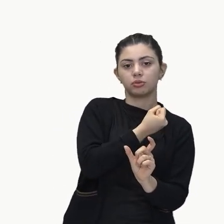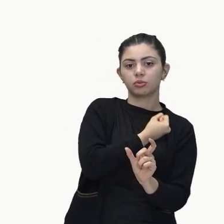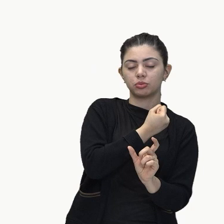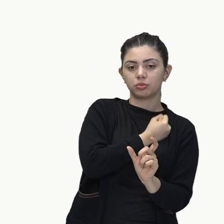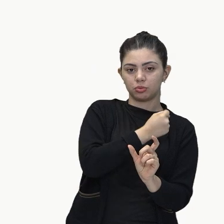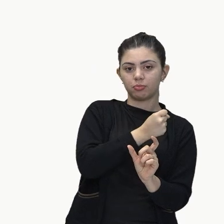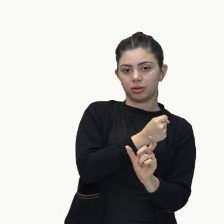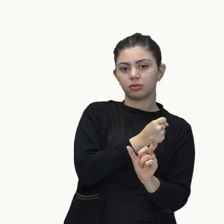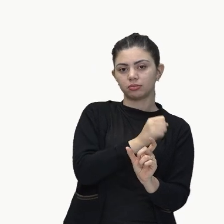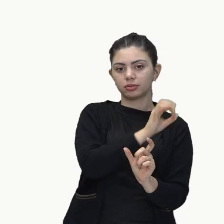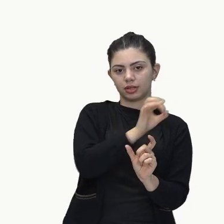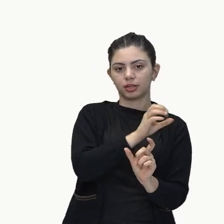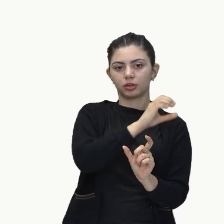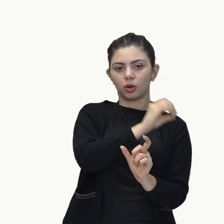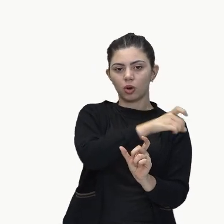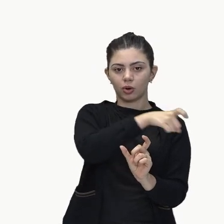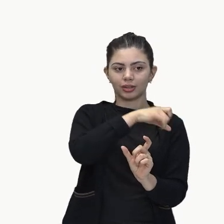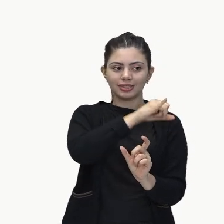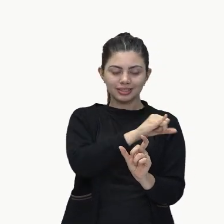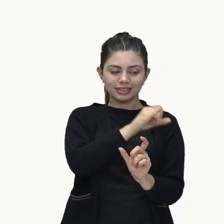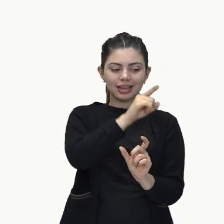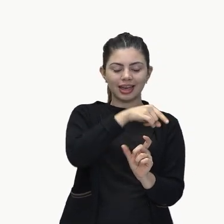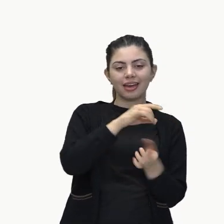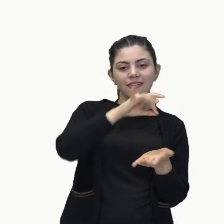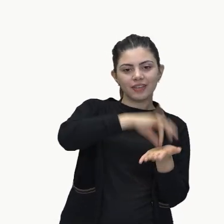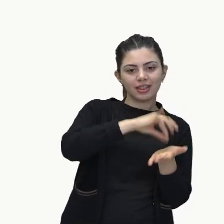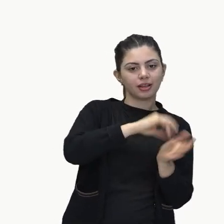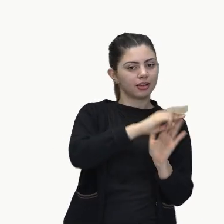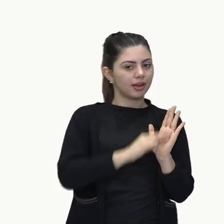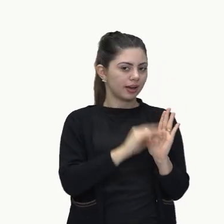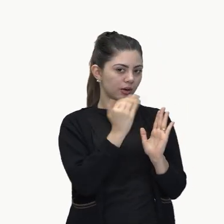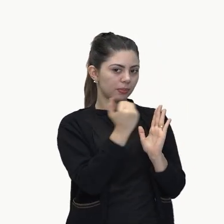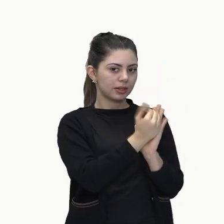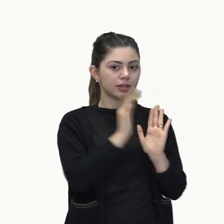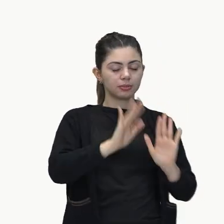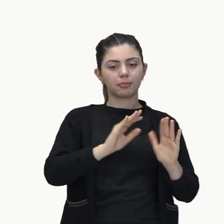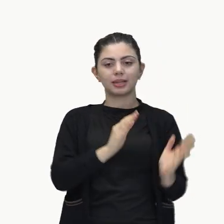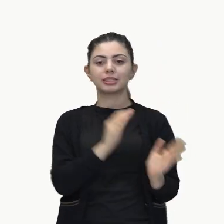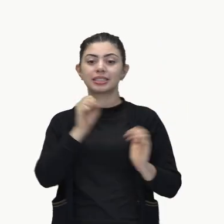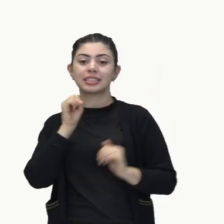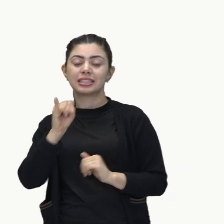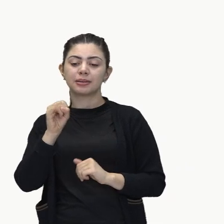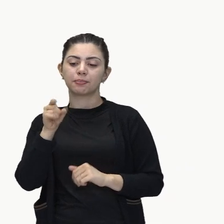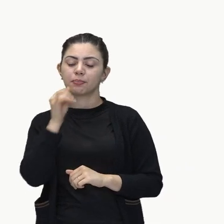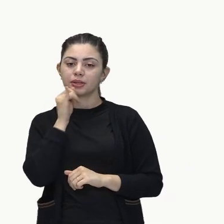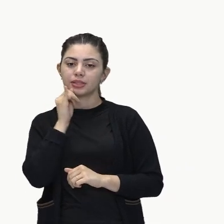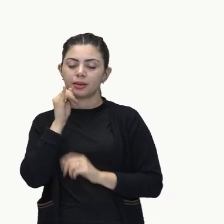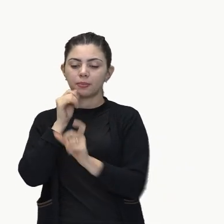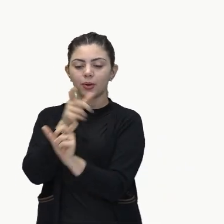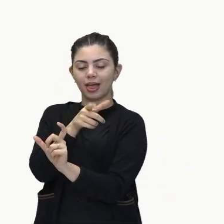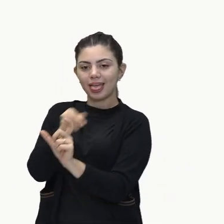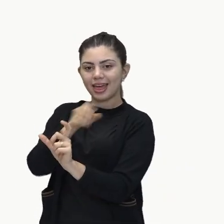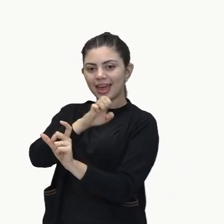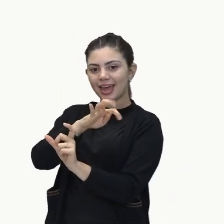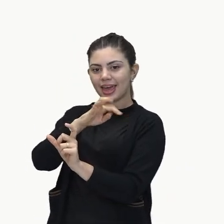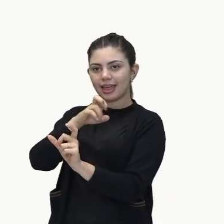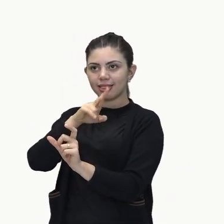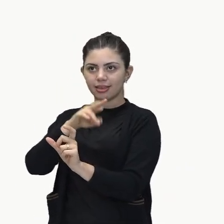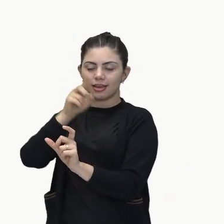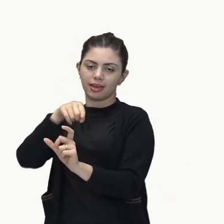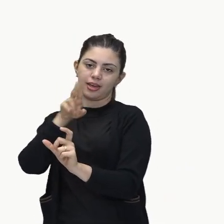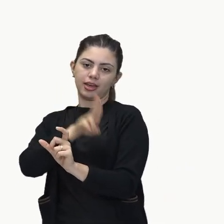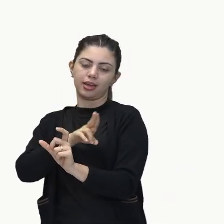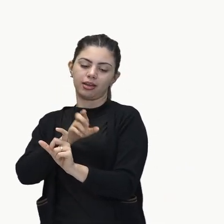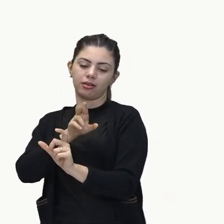vem a palavra éter na frente, quer dizer que é a nomenclatura usual. Então, tá aqui, ó, o menor